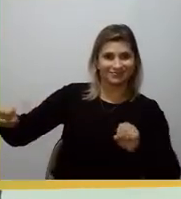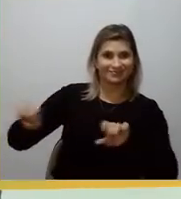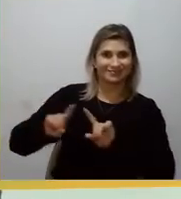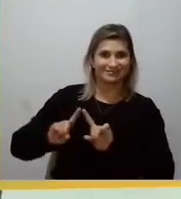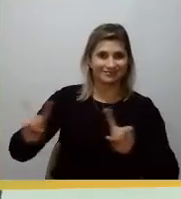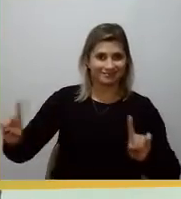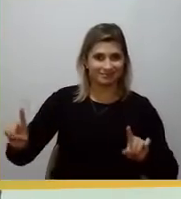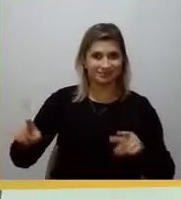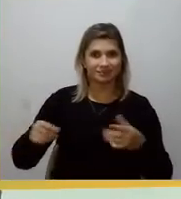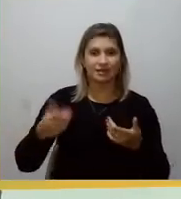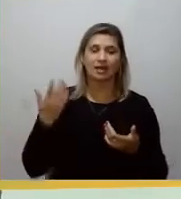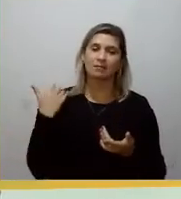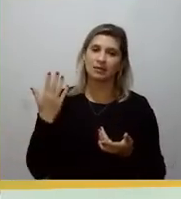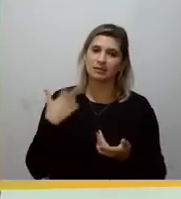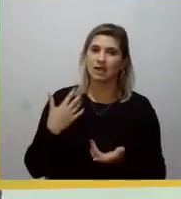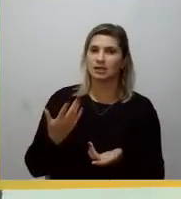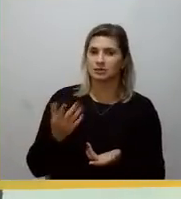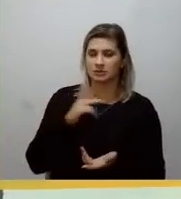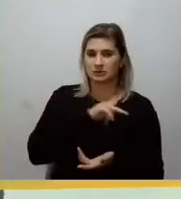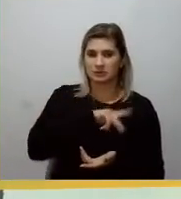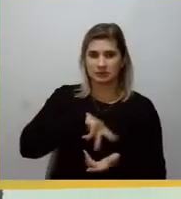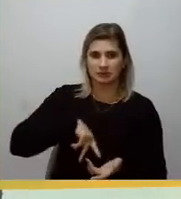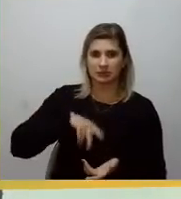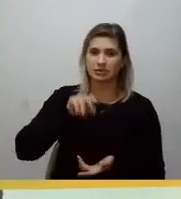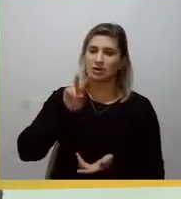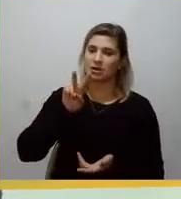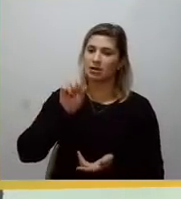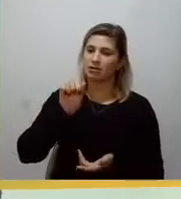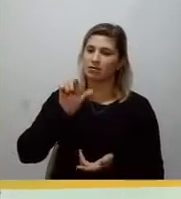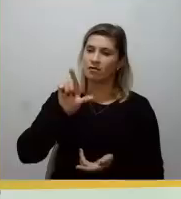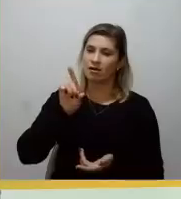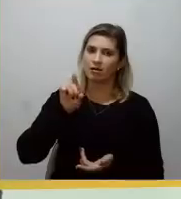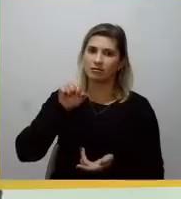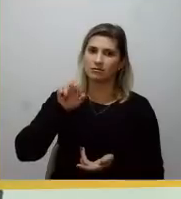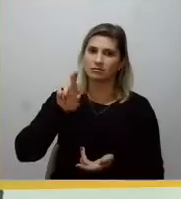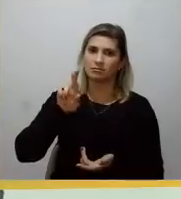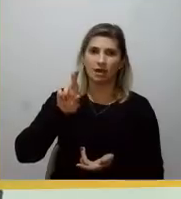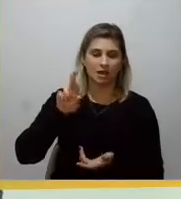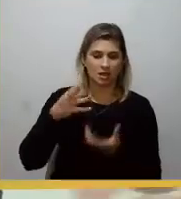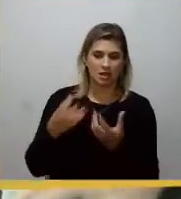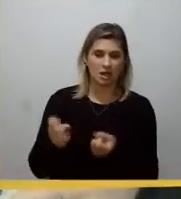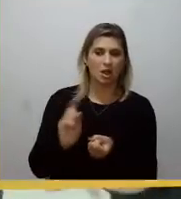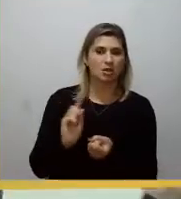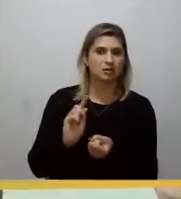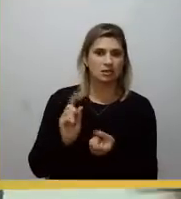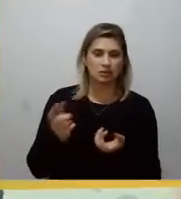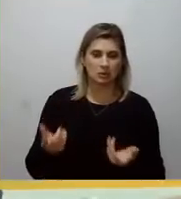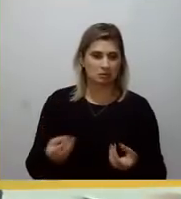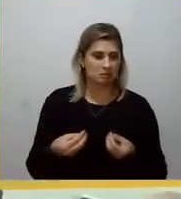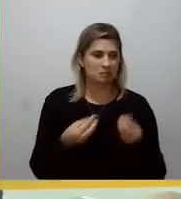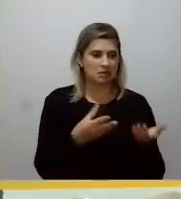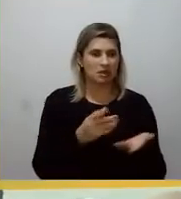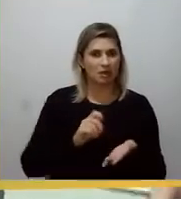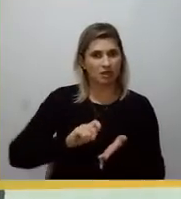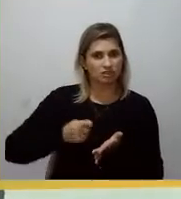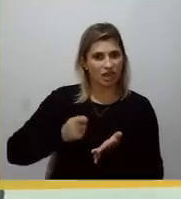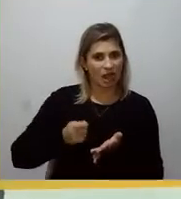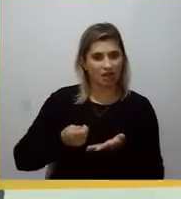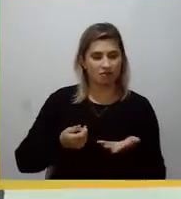não aceitou, né? Ele veio aqui, entregou a chave, disse, agora daqui para frente você estoque. Nós não tínhamos estrutura nenhuma,